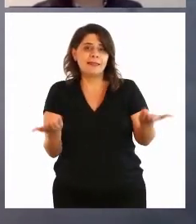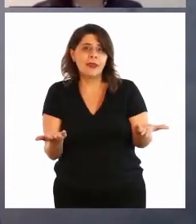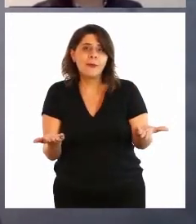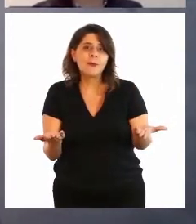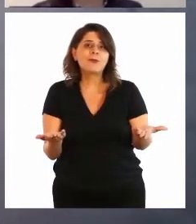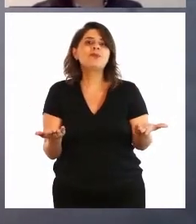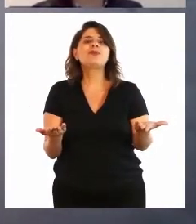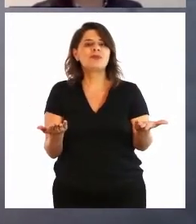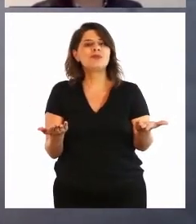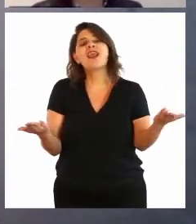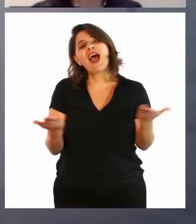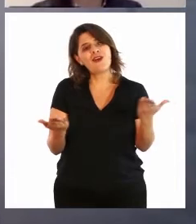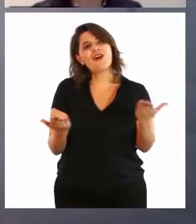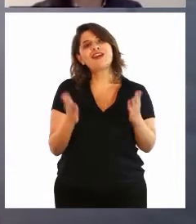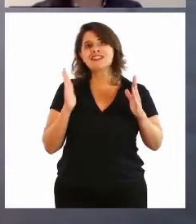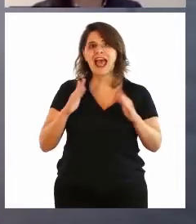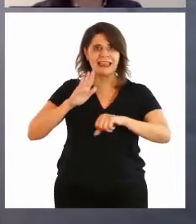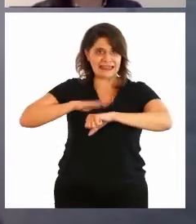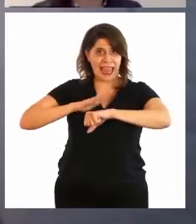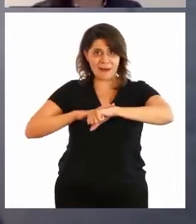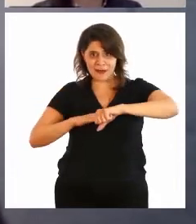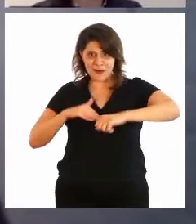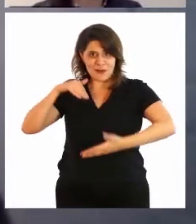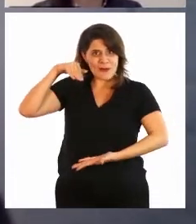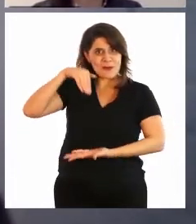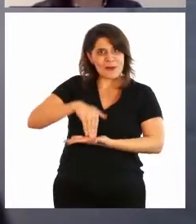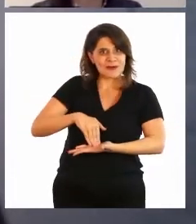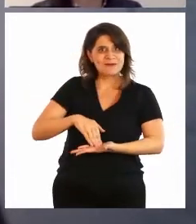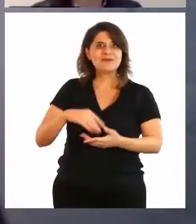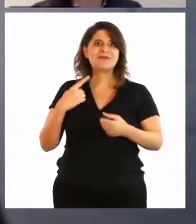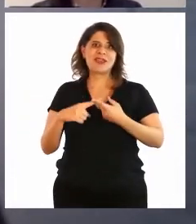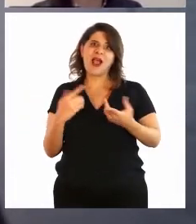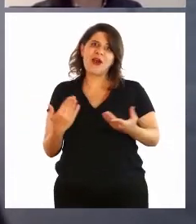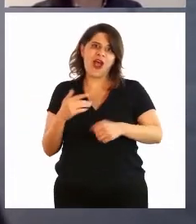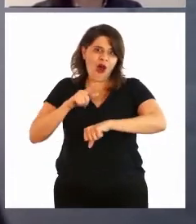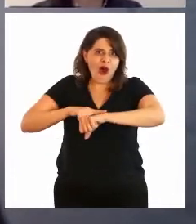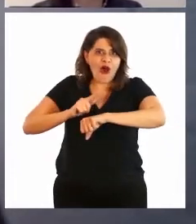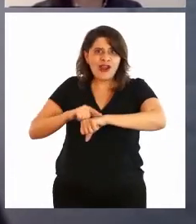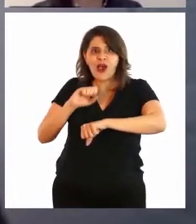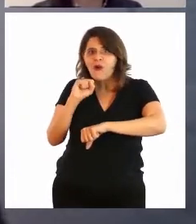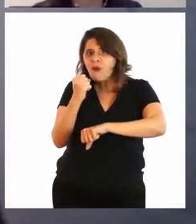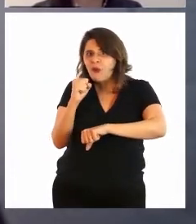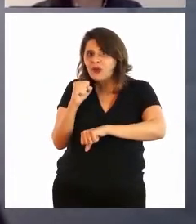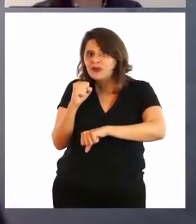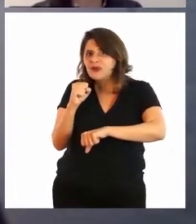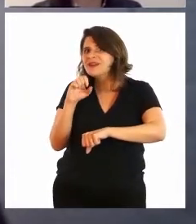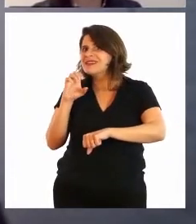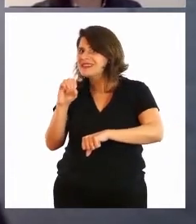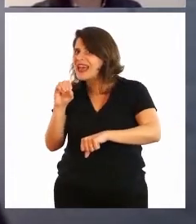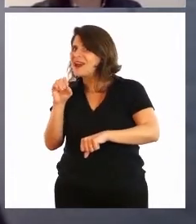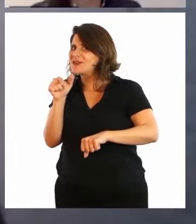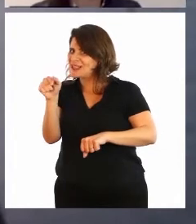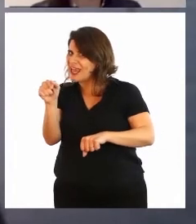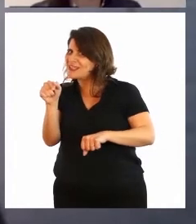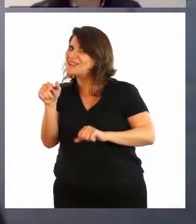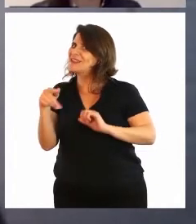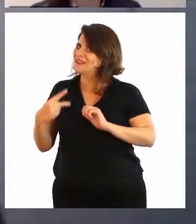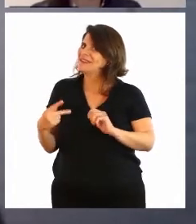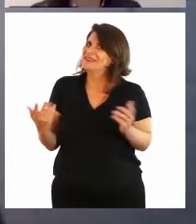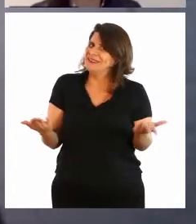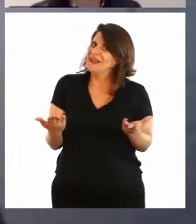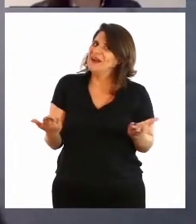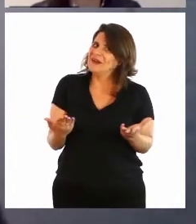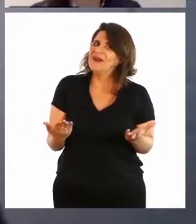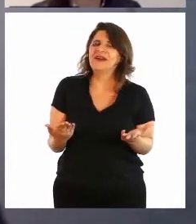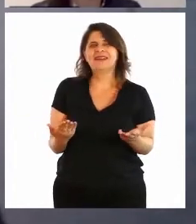Então, a gente já estourou um pouquinho nosso tempo, já são 8h07 aqui no meu relógio. Eu agradeço imensamente a todas